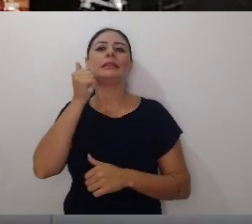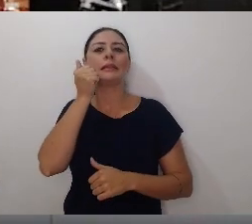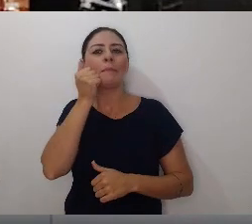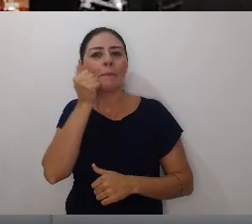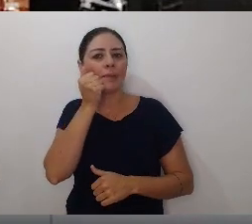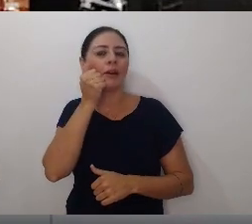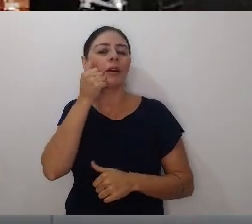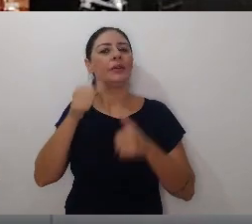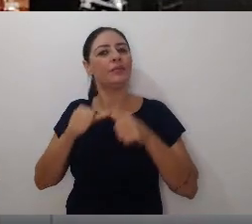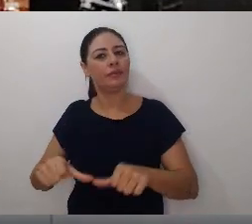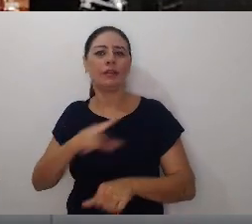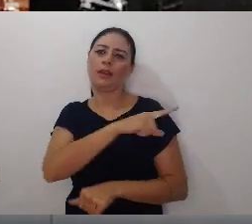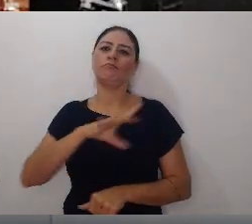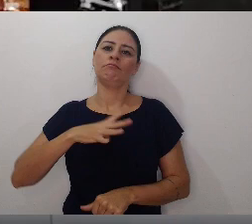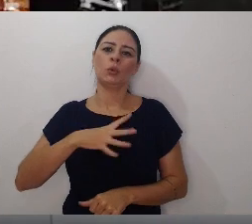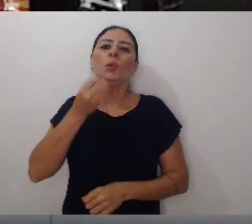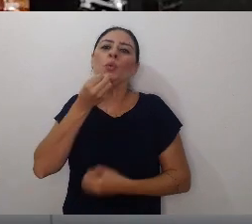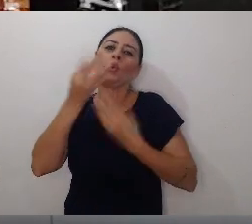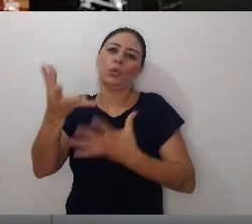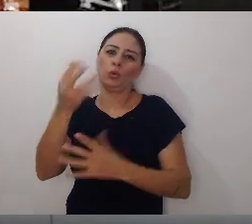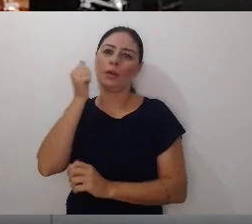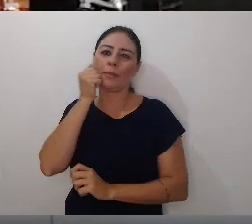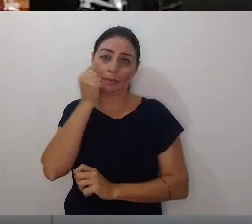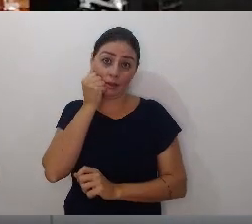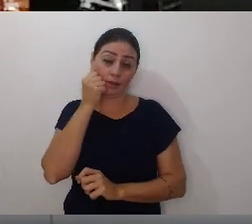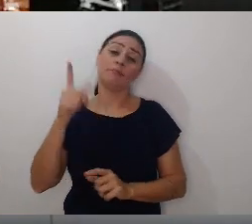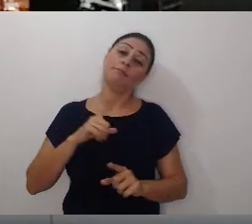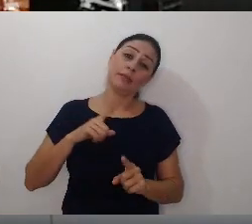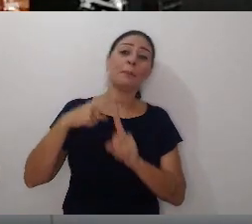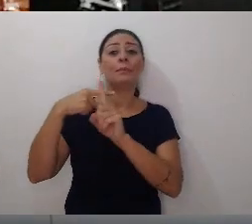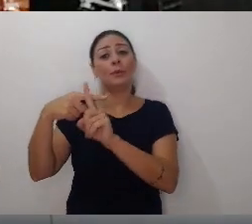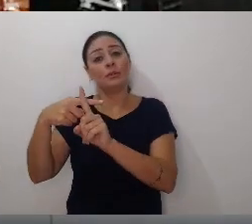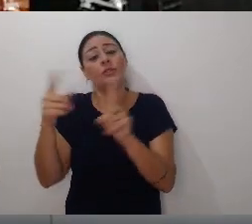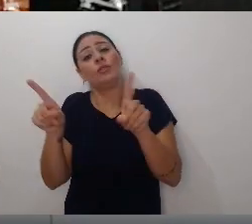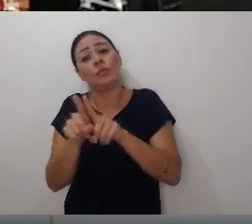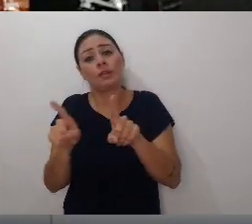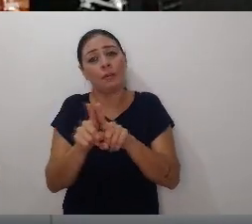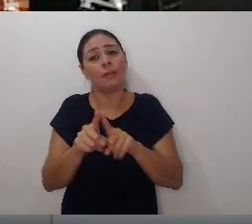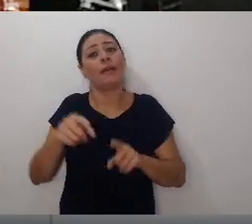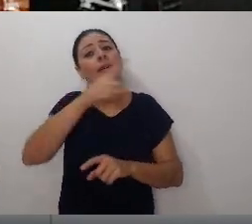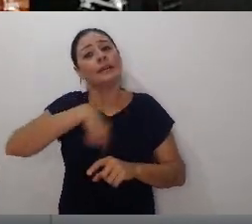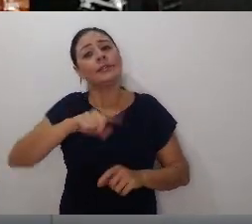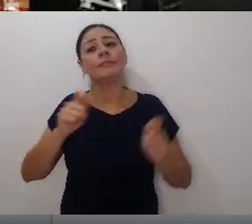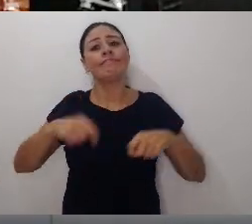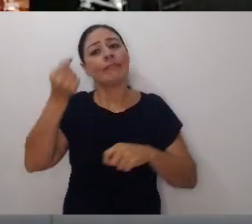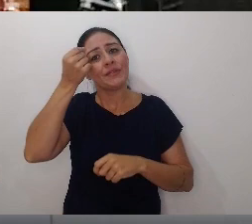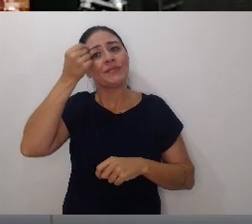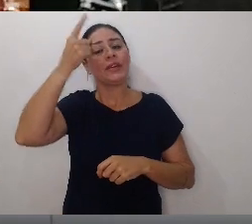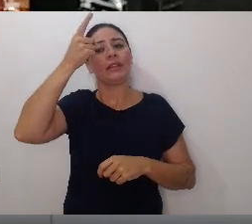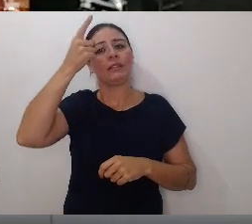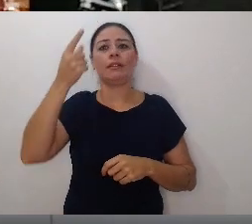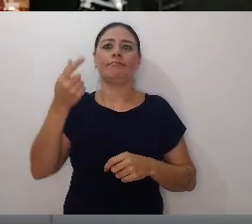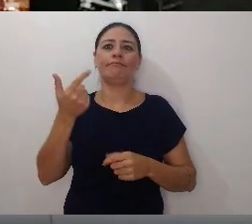Ele não podia ir mais. E com esse dele não poder ir mais, ele tomou coragem e contou para a mãe dele. Então, tem tudo isso de